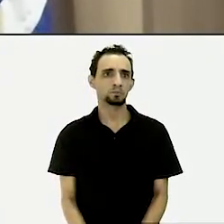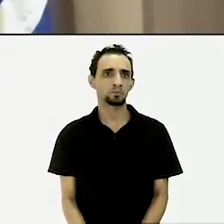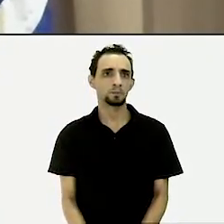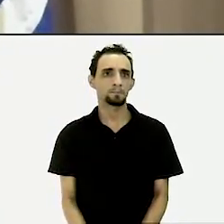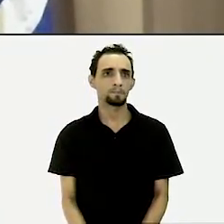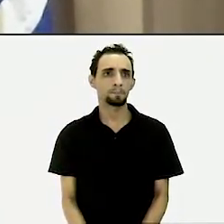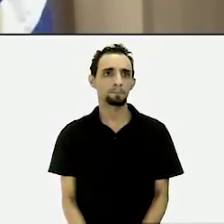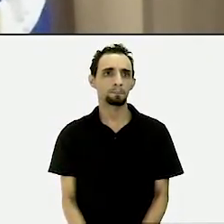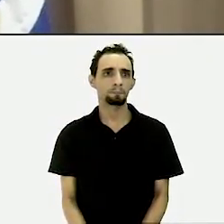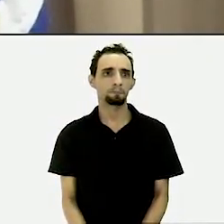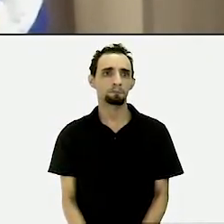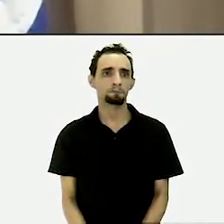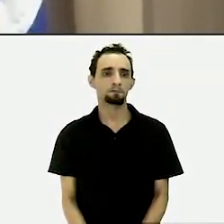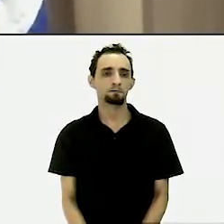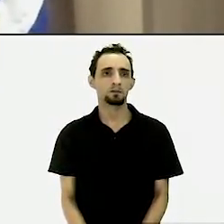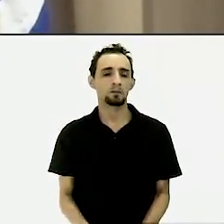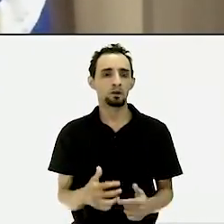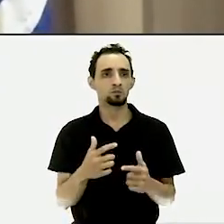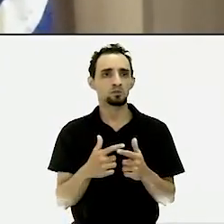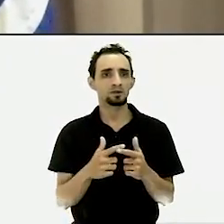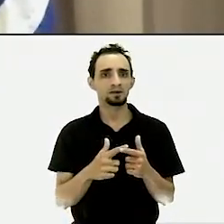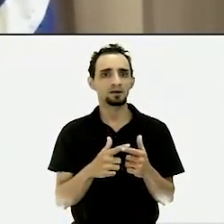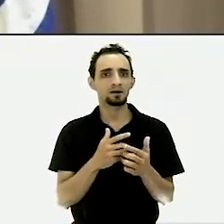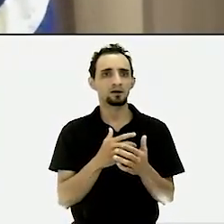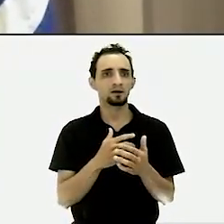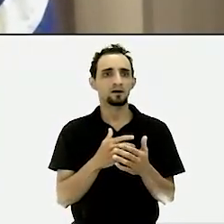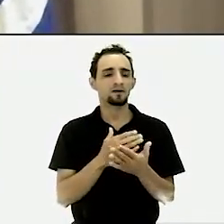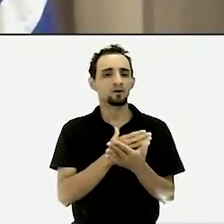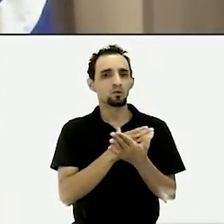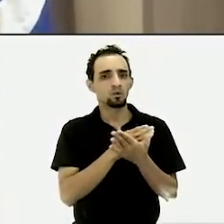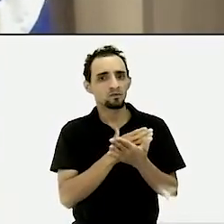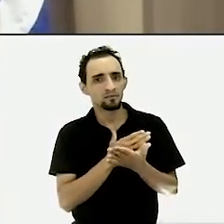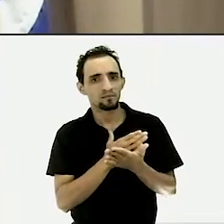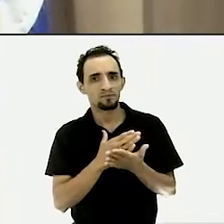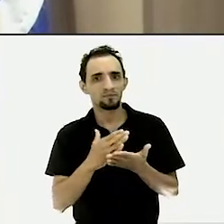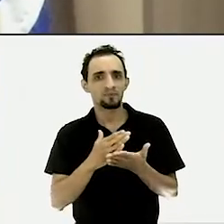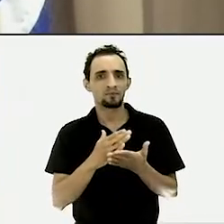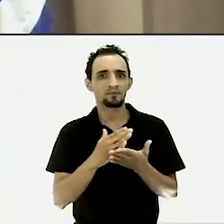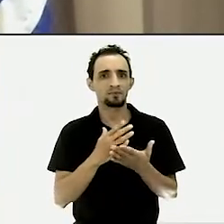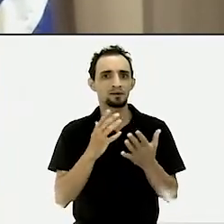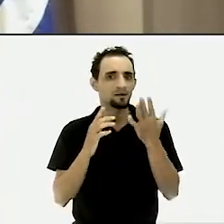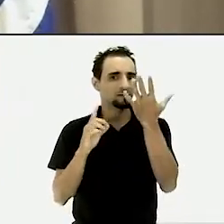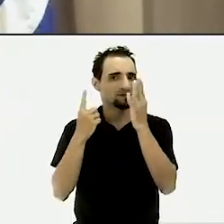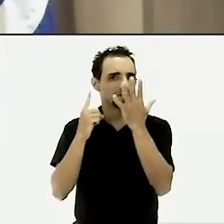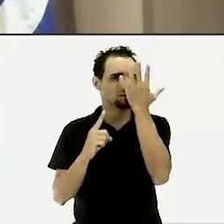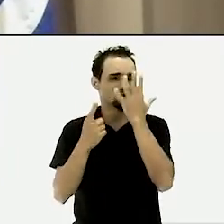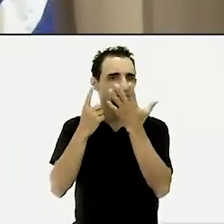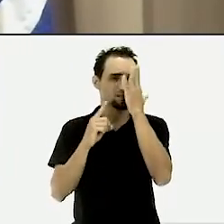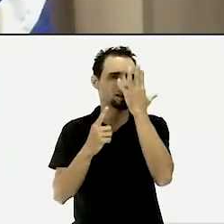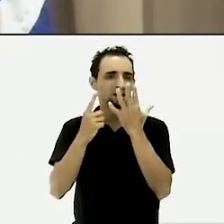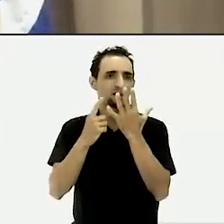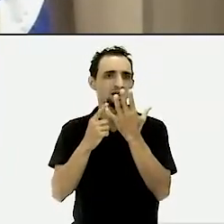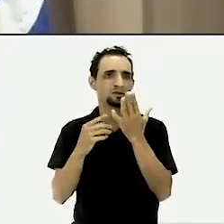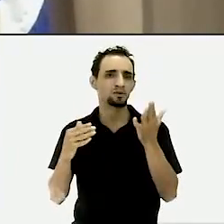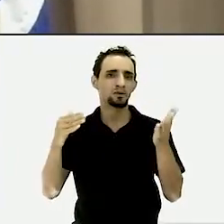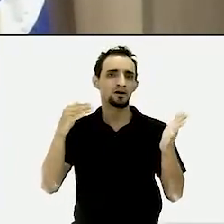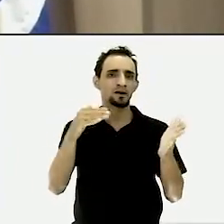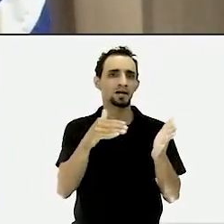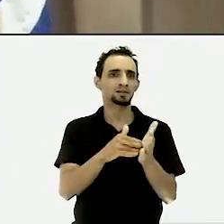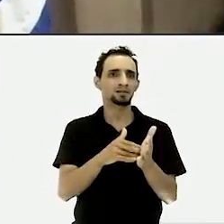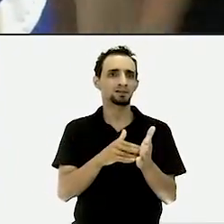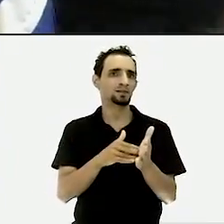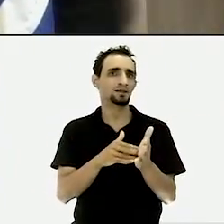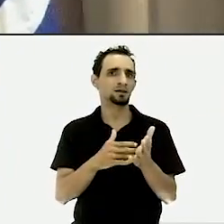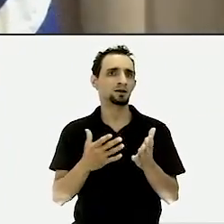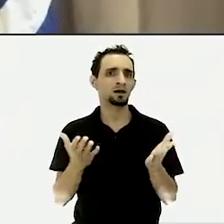dependíamos era da saúde pública, né? Então, a gente vê as pessoas pobres que não têm acesso à